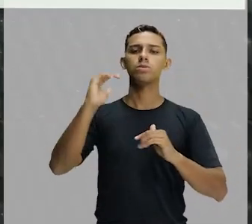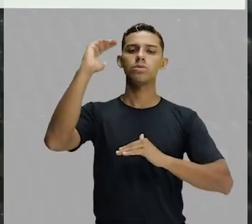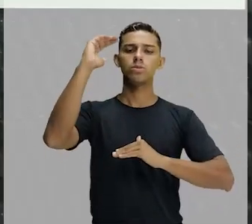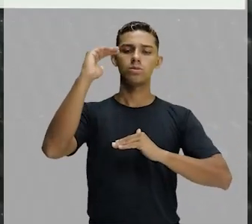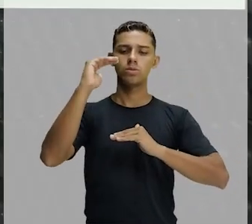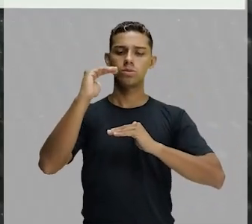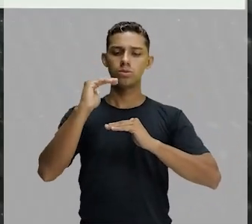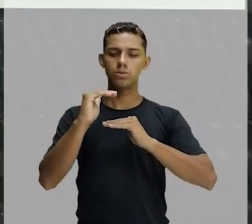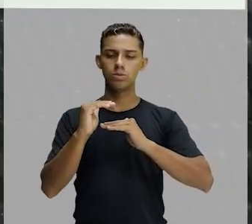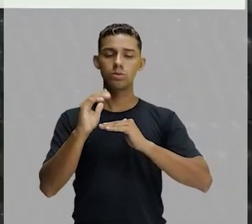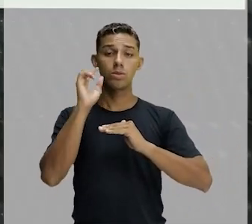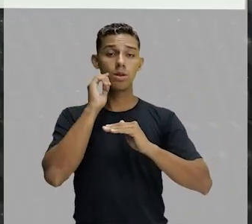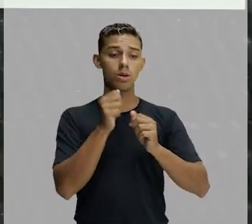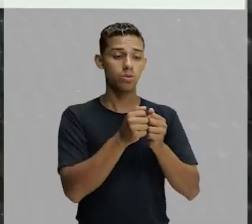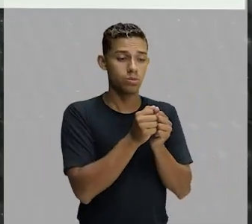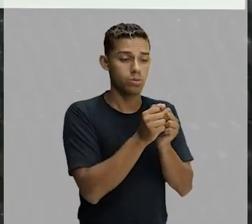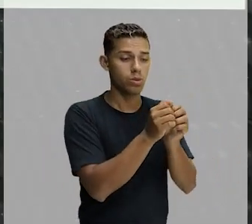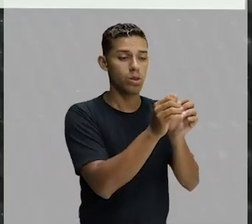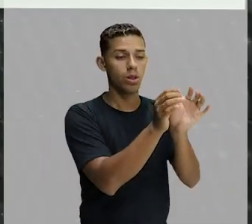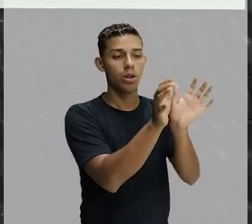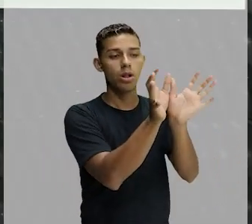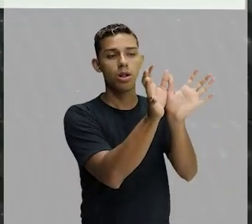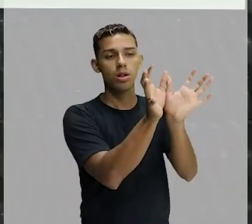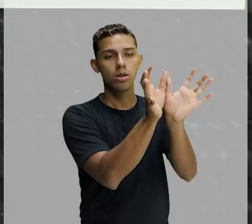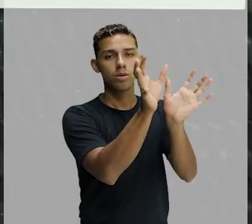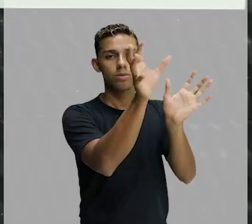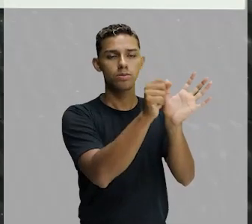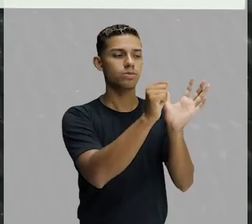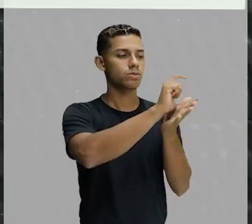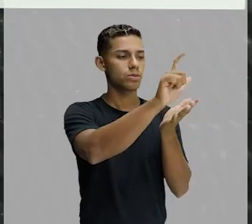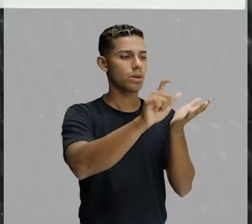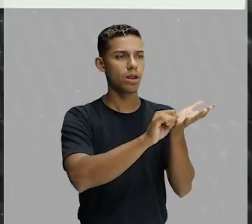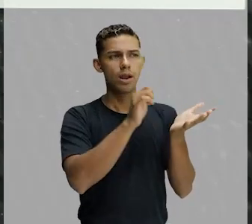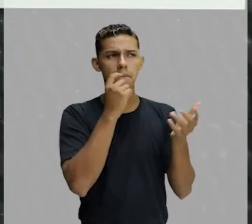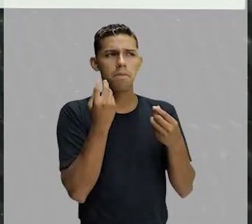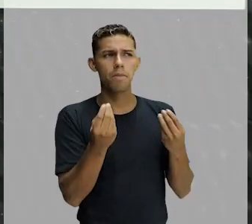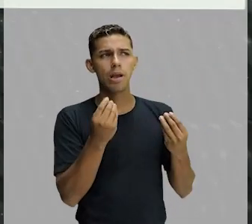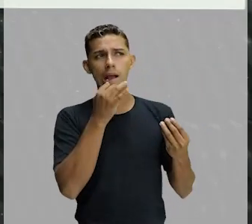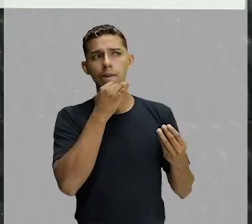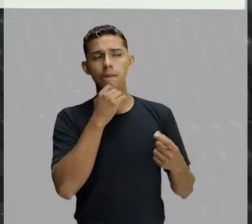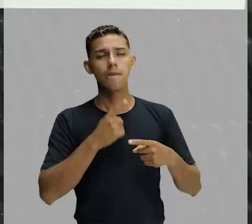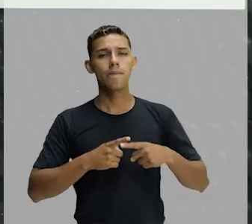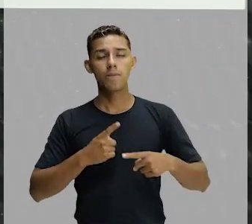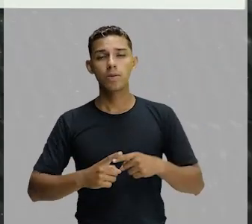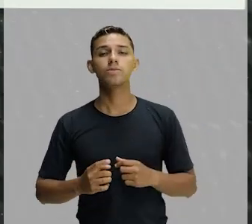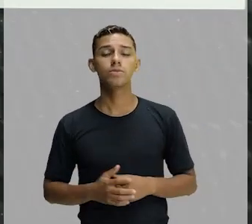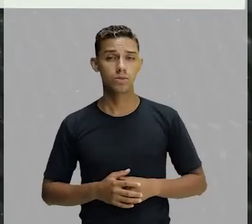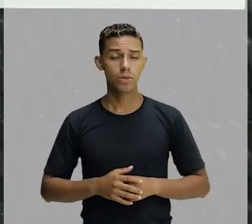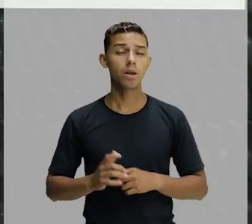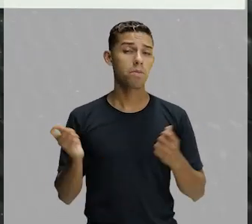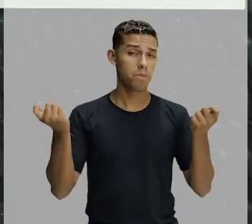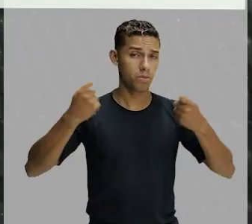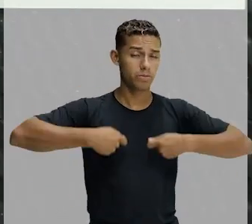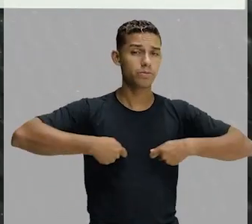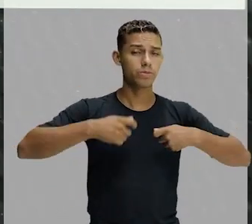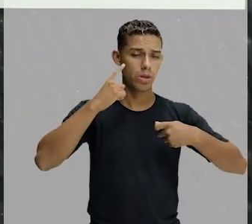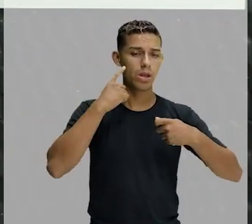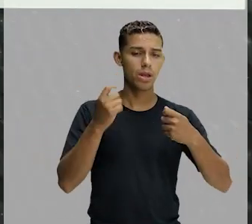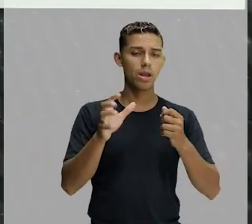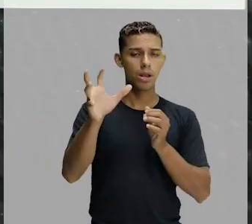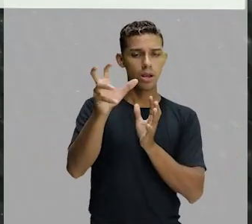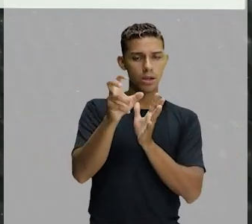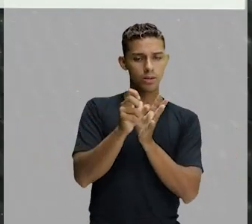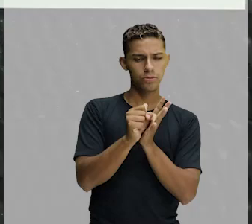estômatos vão se abrir. Por quê, pessoal? Olha aqui na fotossíntese. Para que ocorra a fotossíntese, precisa de quê? Precisa de